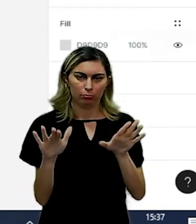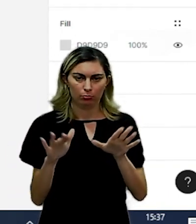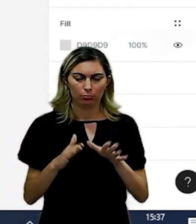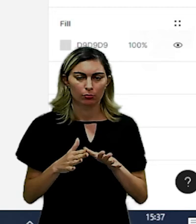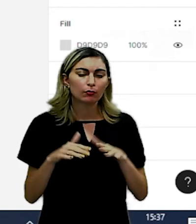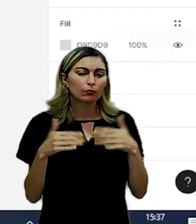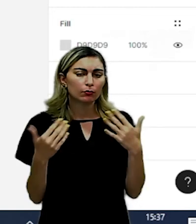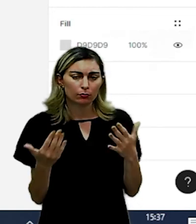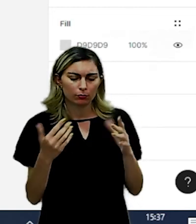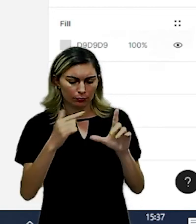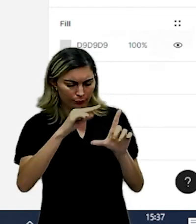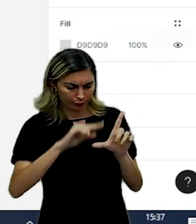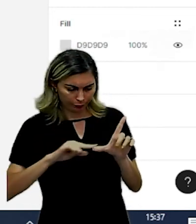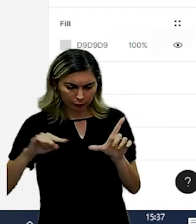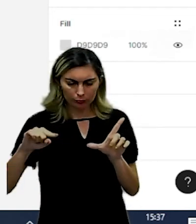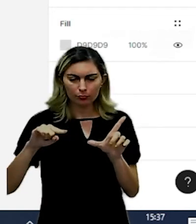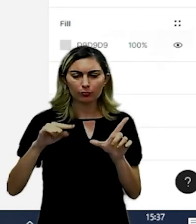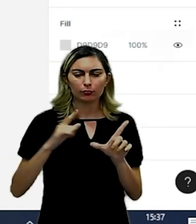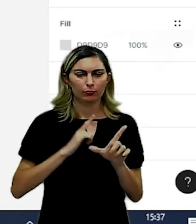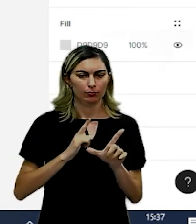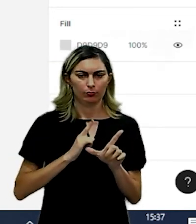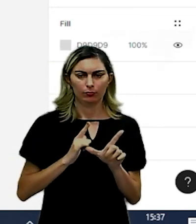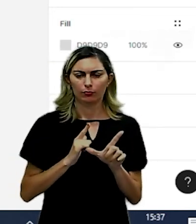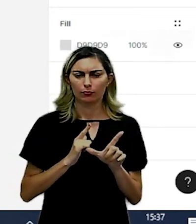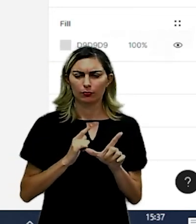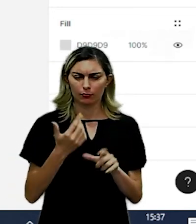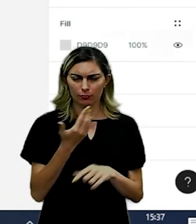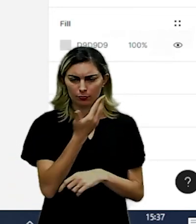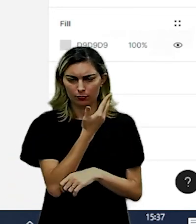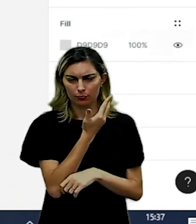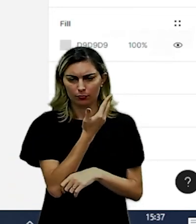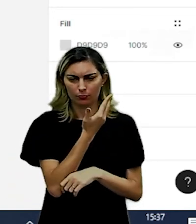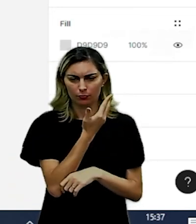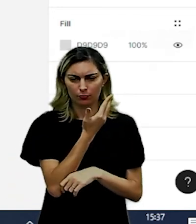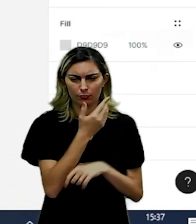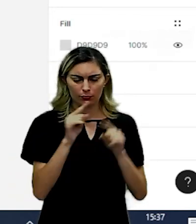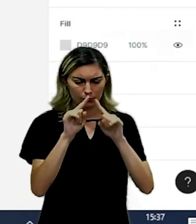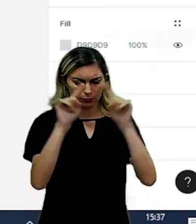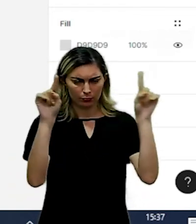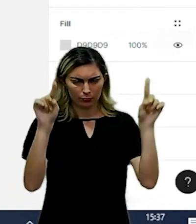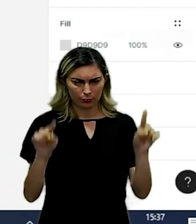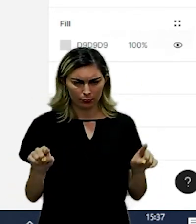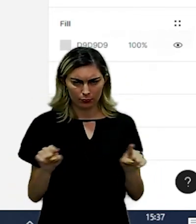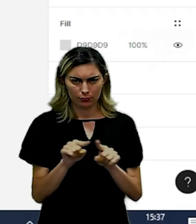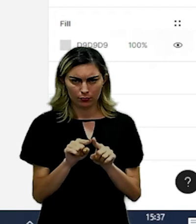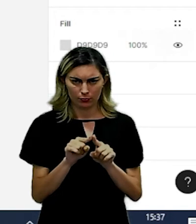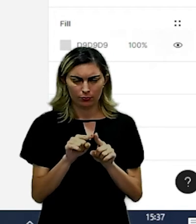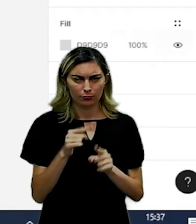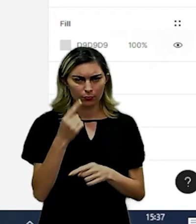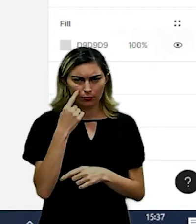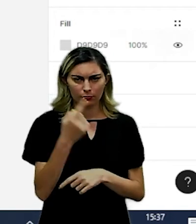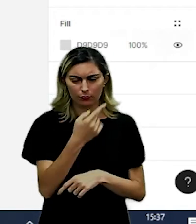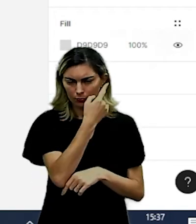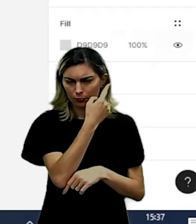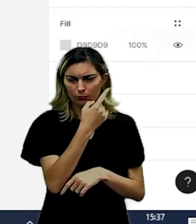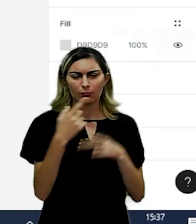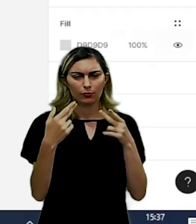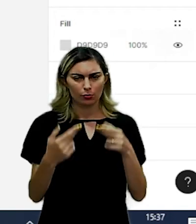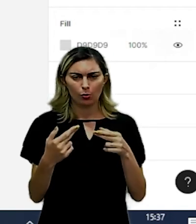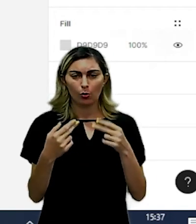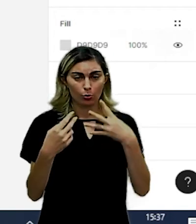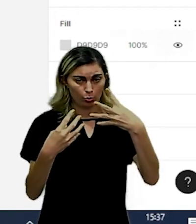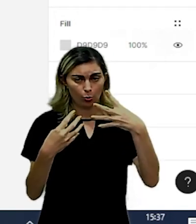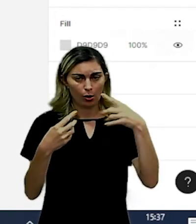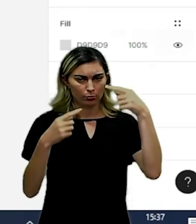Então aqui, ao lado disso, você vai ter esse submenu aqui. Clique nele e vão aparecer os 4